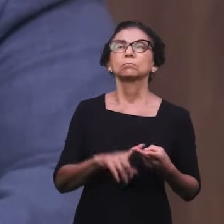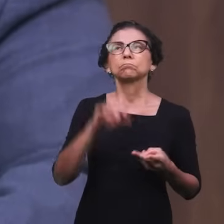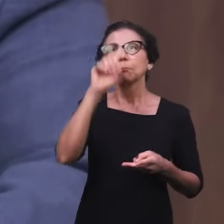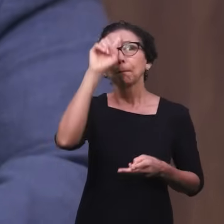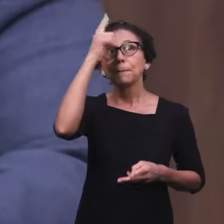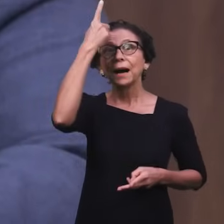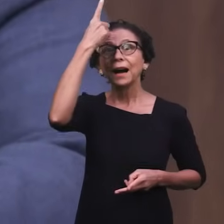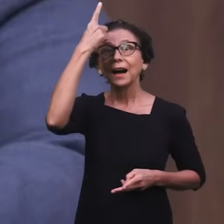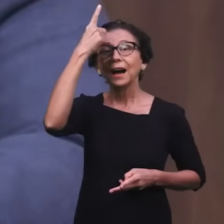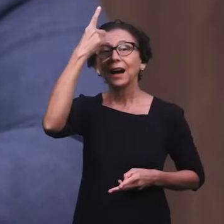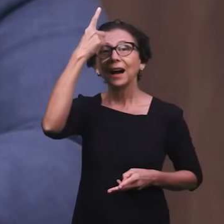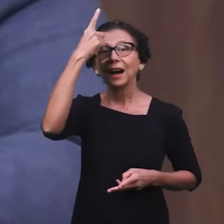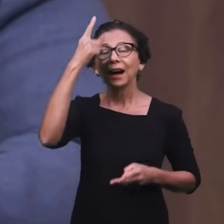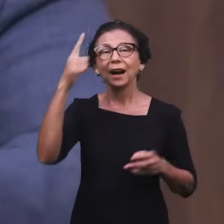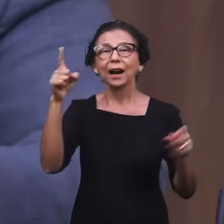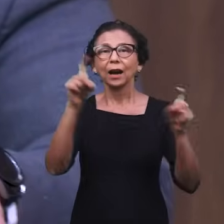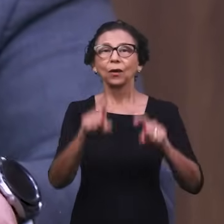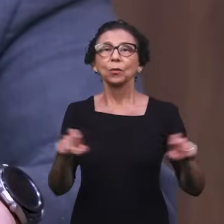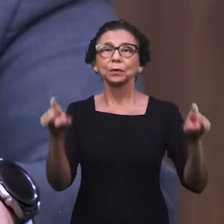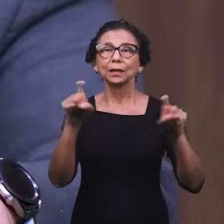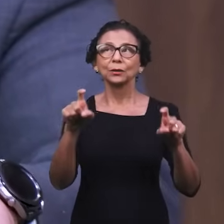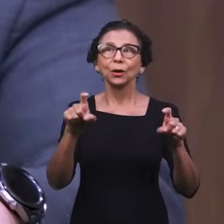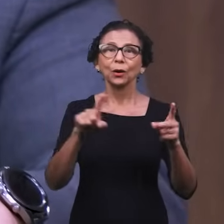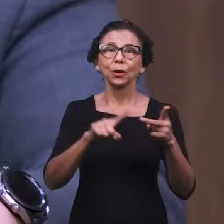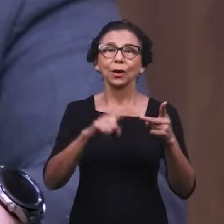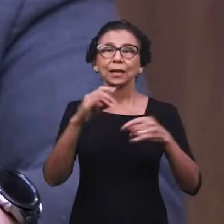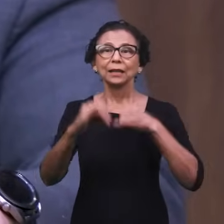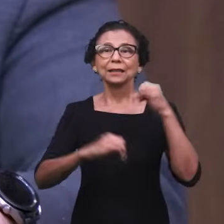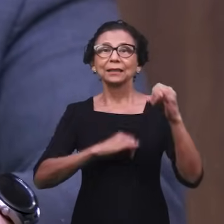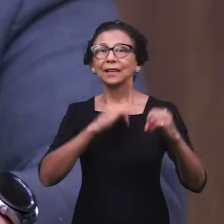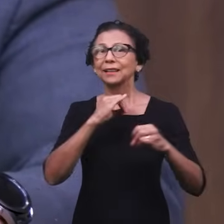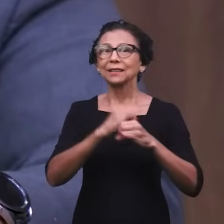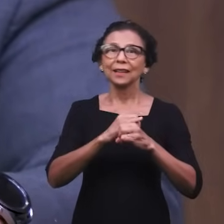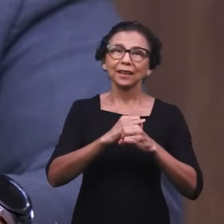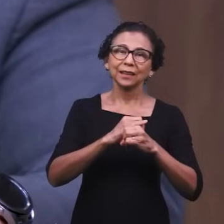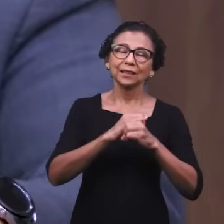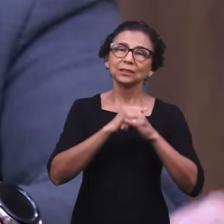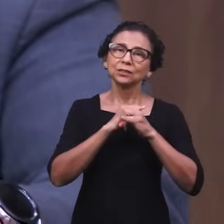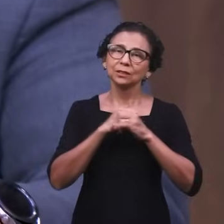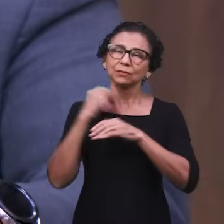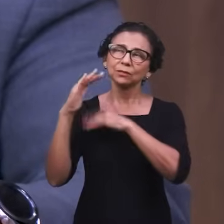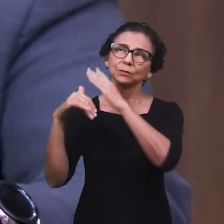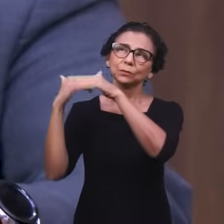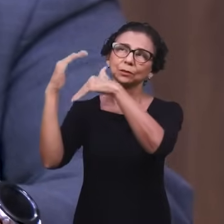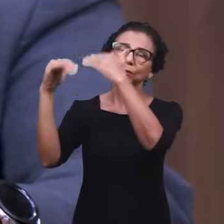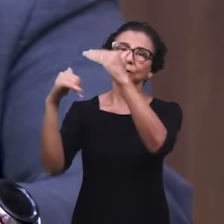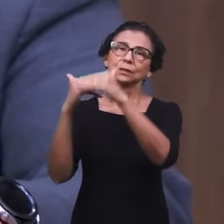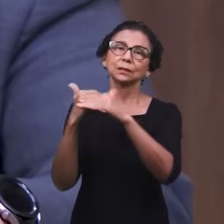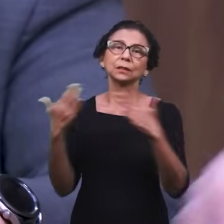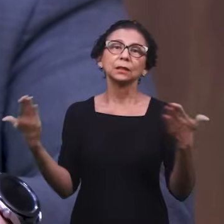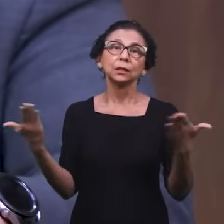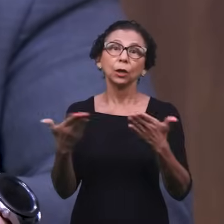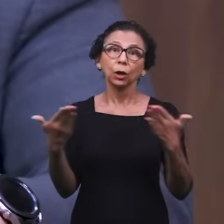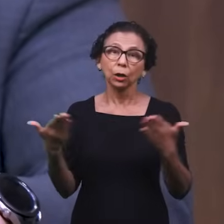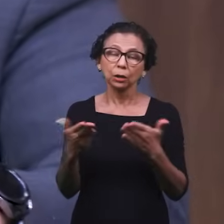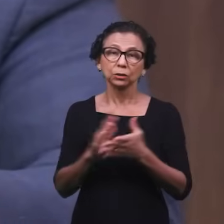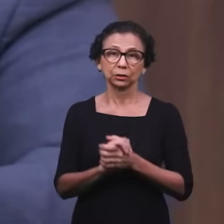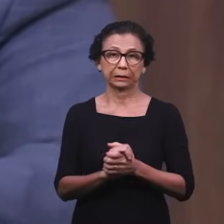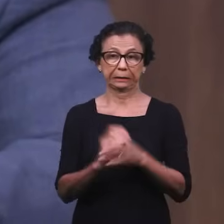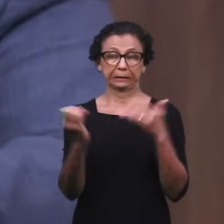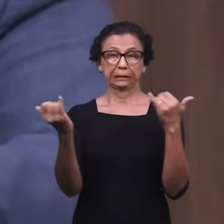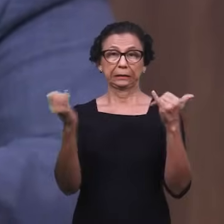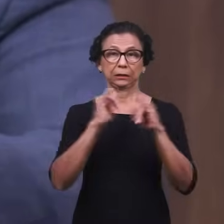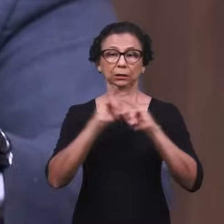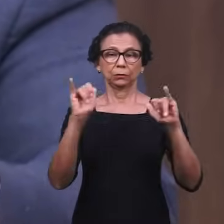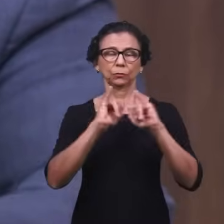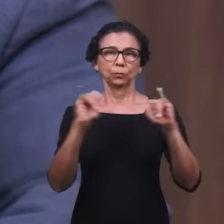do computador, a internet, e hoje o que nós temos? Todas essas fontes de informação, elas